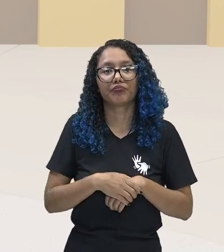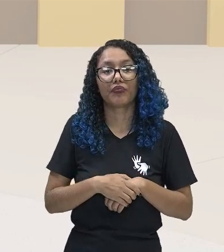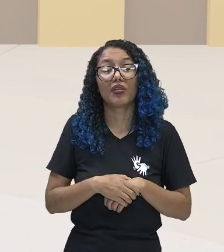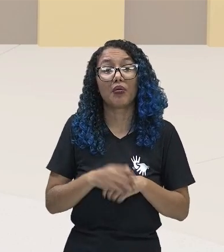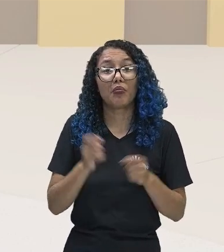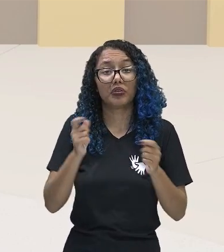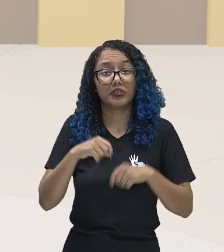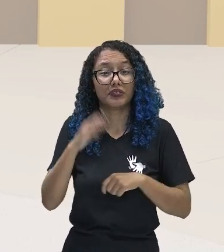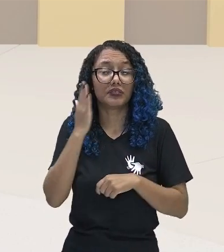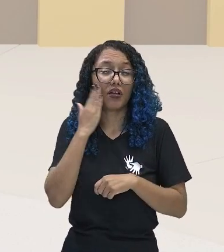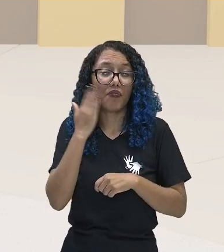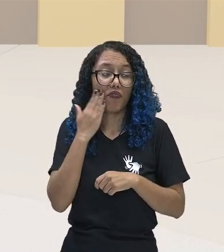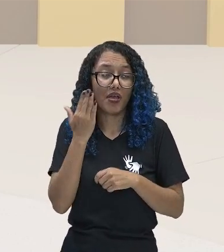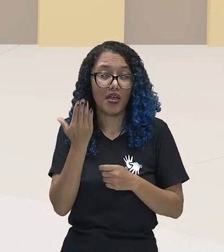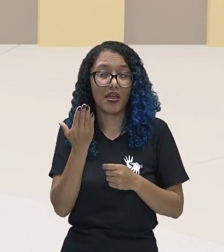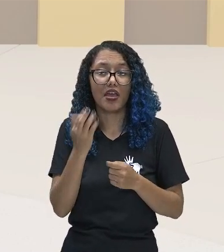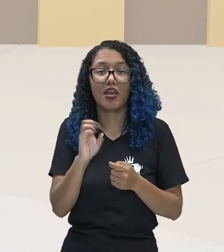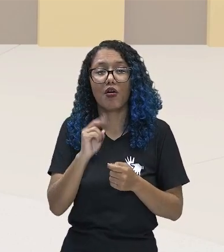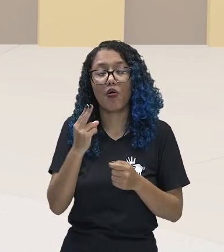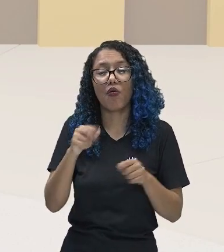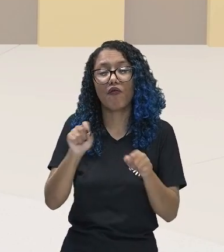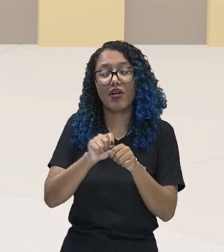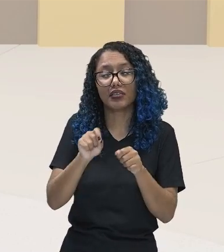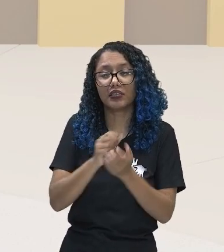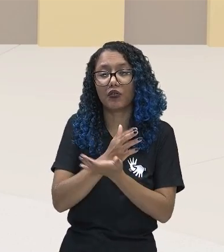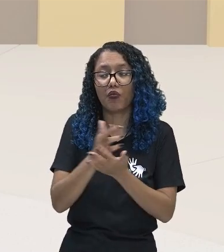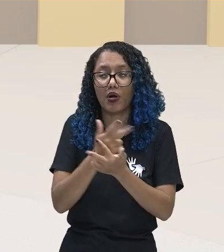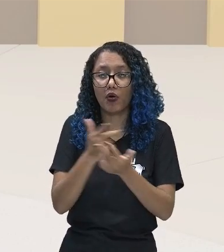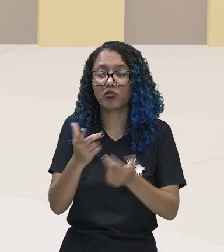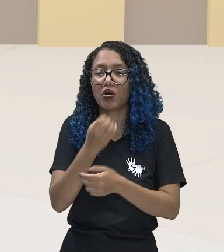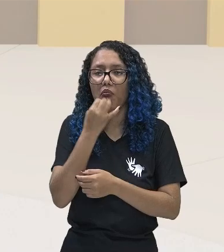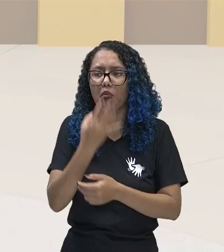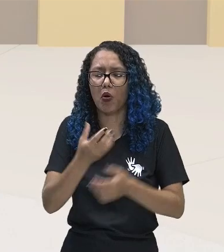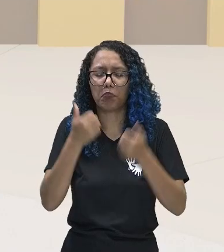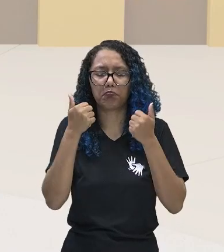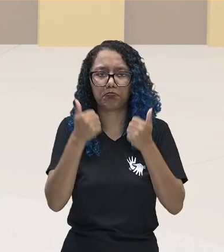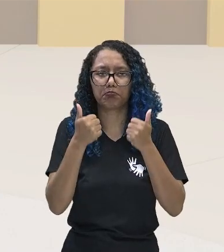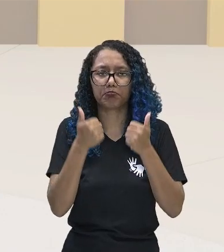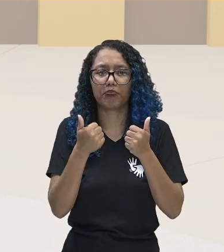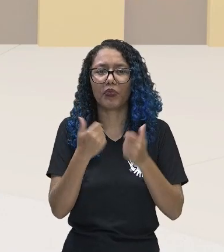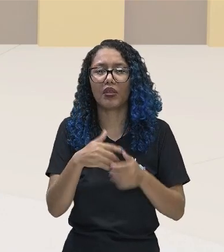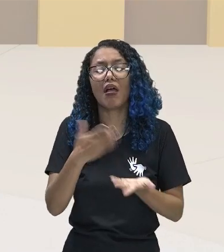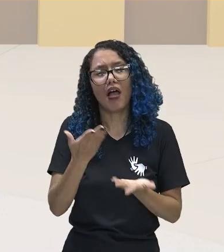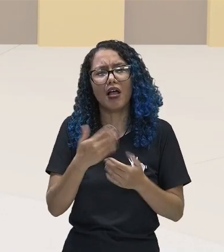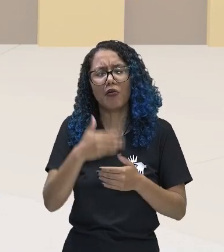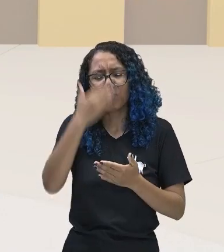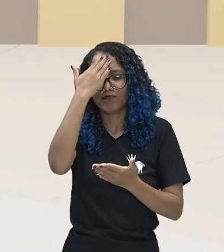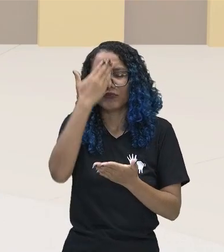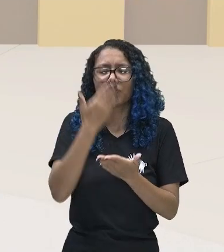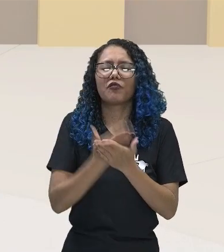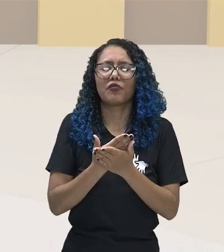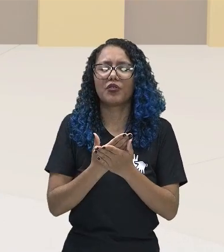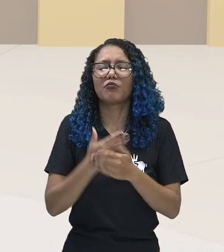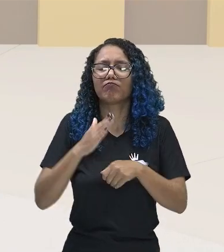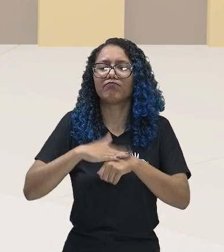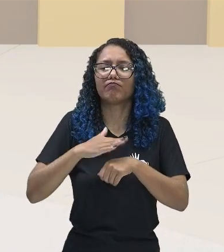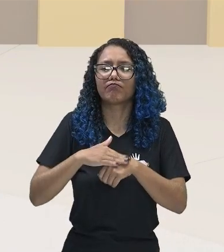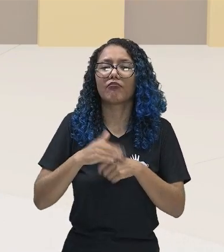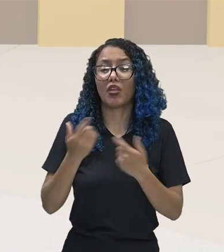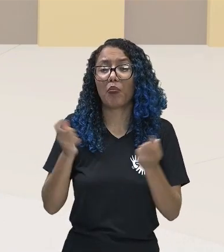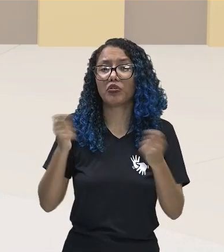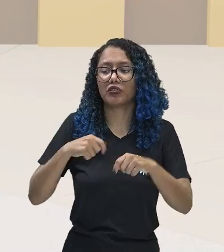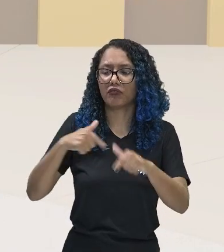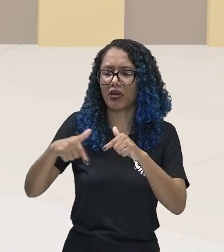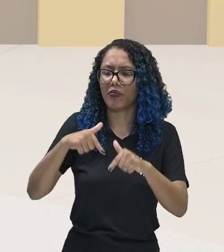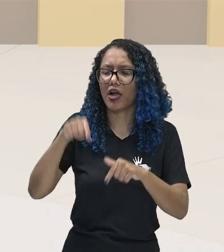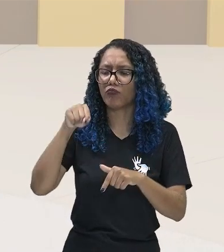alguma coisa e fazer bem feito, né? Então, eu tenho confiança de executar aquele trabalho. Então, eu tenho uma autoconfiança, né? Por